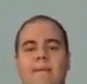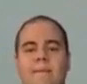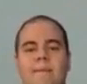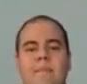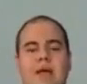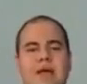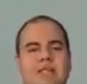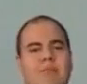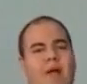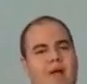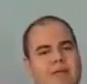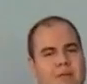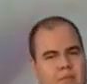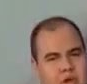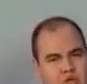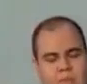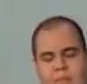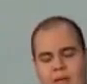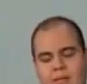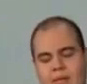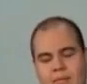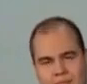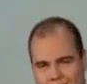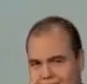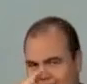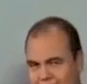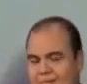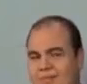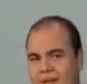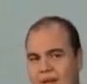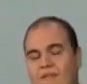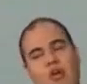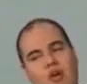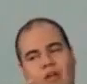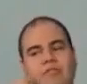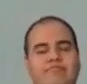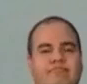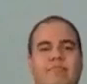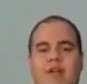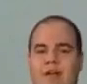que o PSDB, né, teve ao longo desses anos, isso fica claro, né?